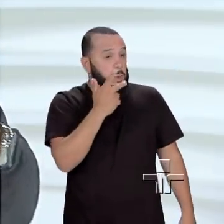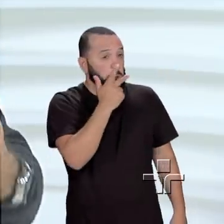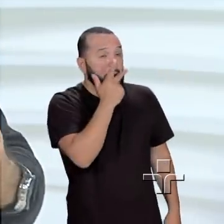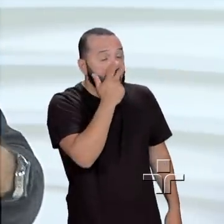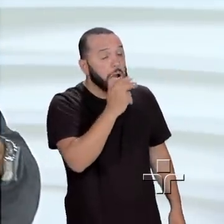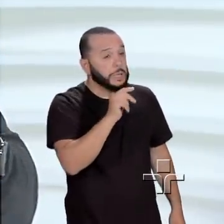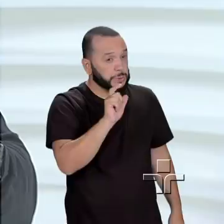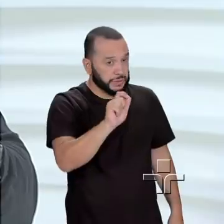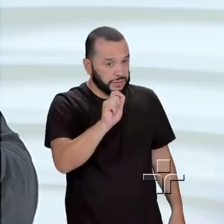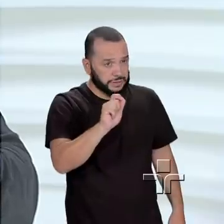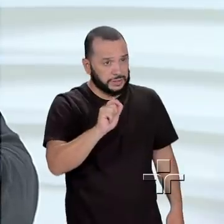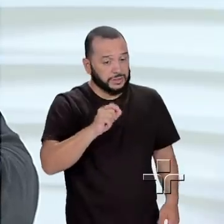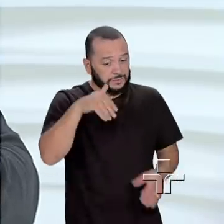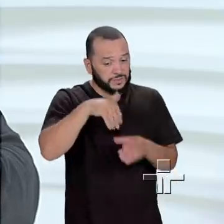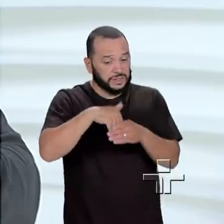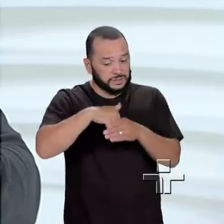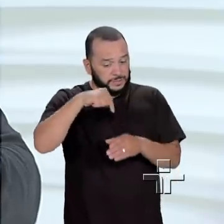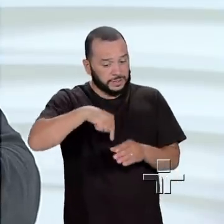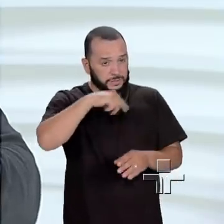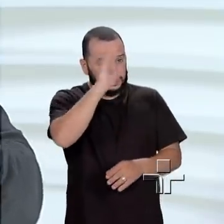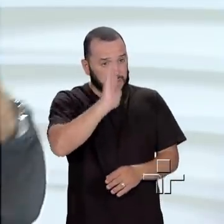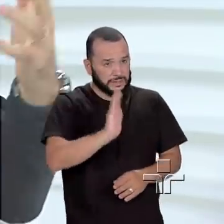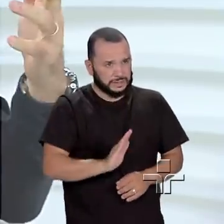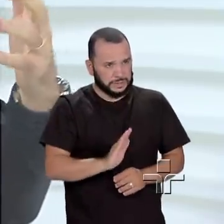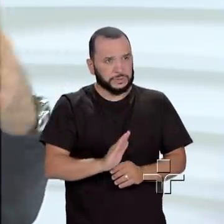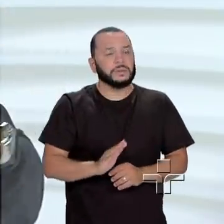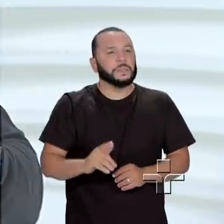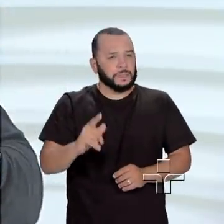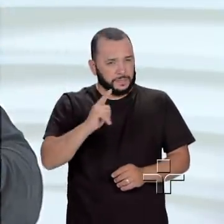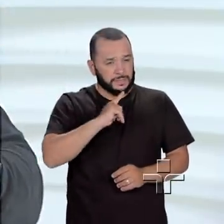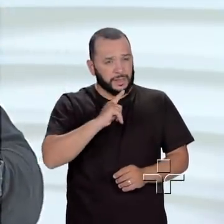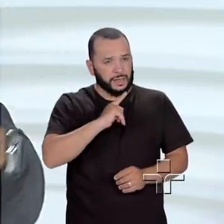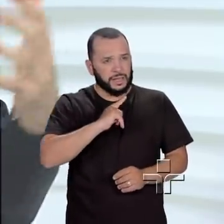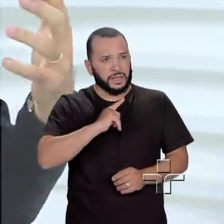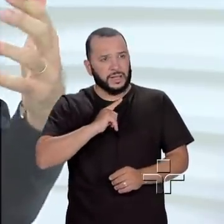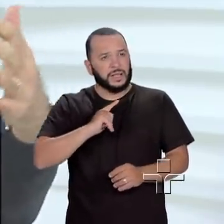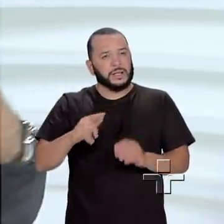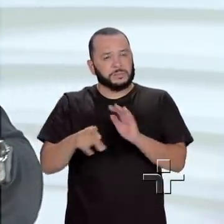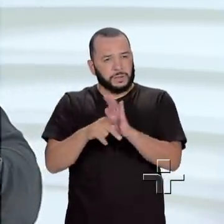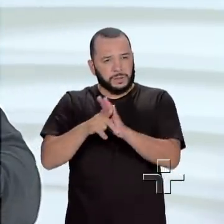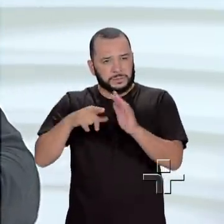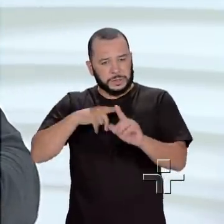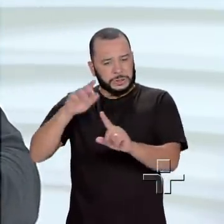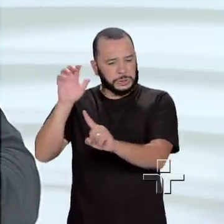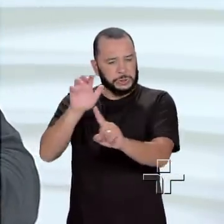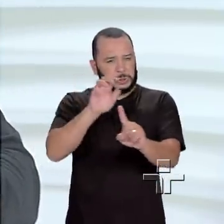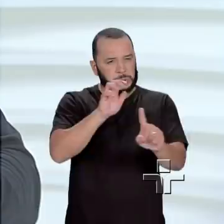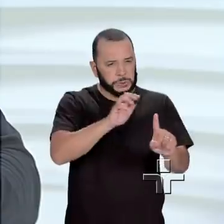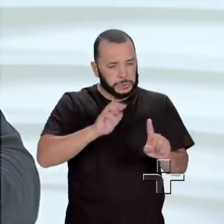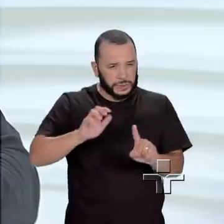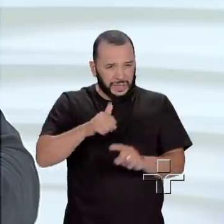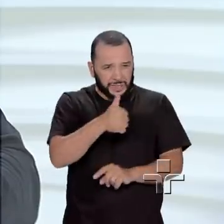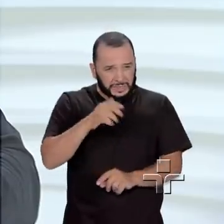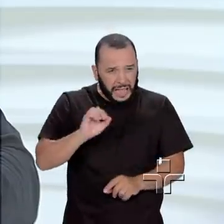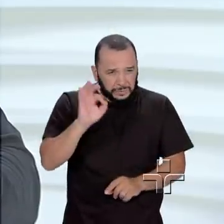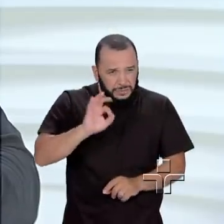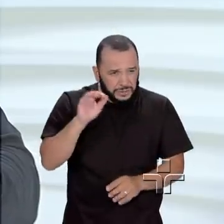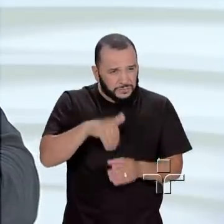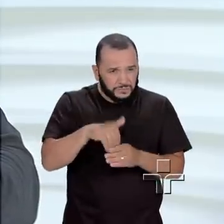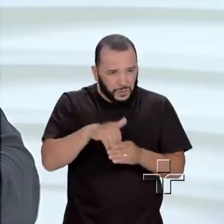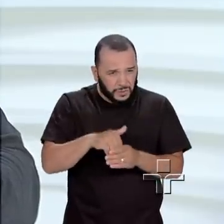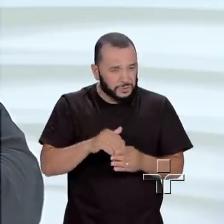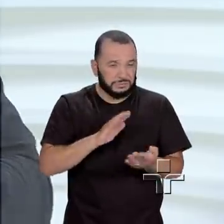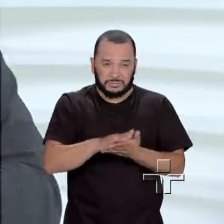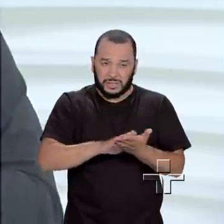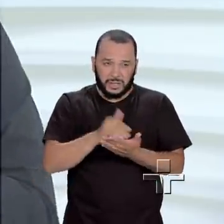que nessa eleição brasileira desse ano a gente vai ter um impacto de rede social de 10% do voto. Eu acho que isso aí não existe. A gente